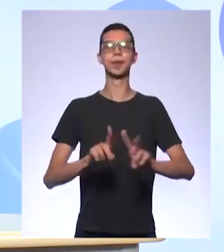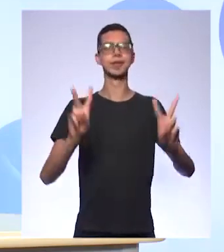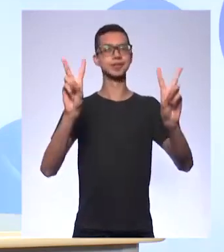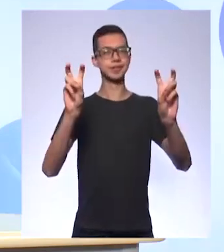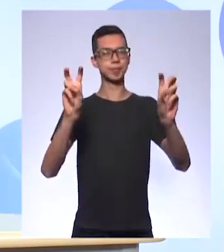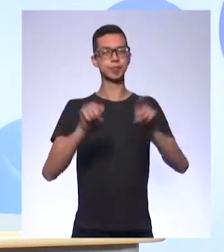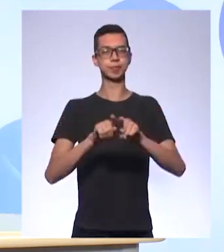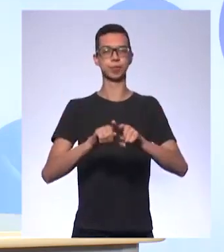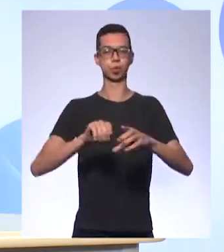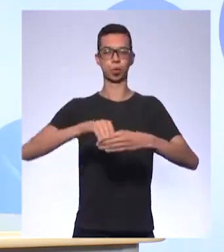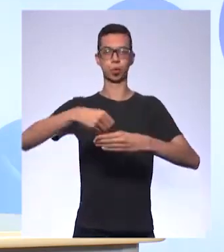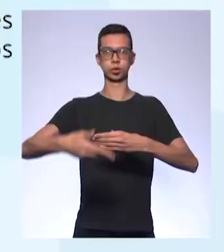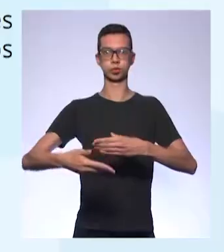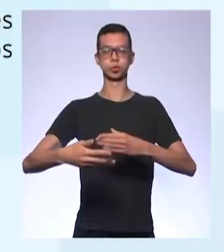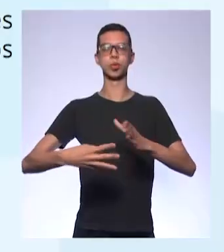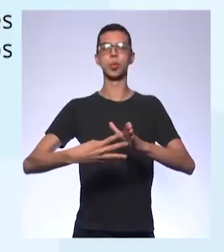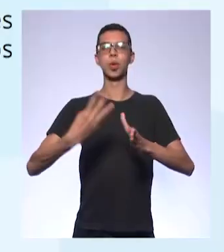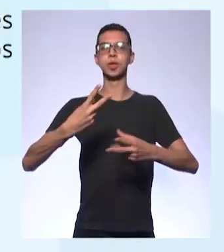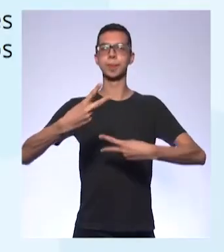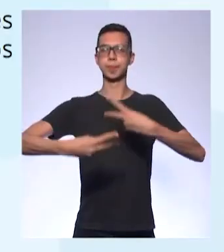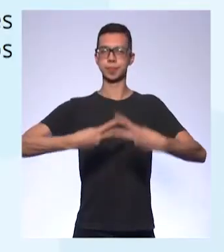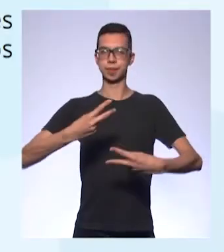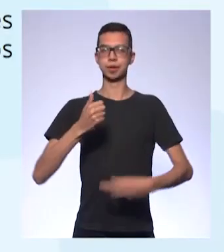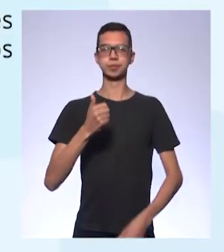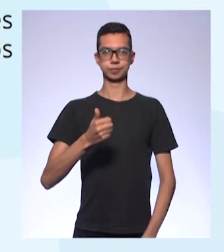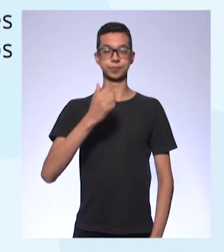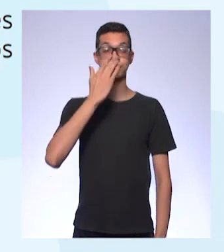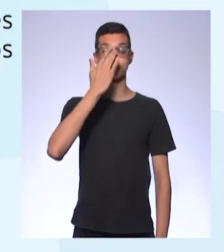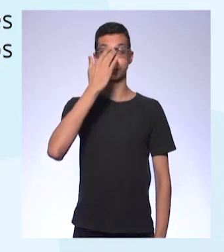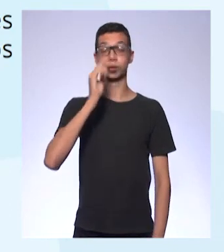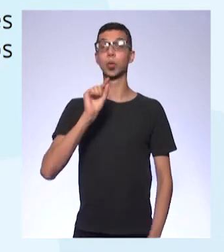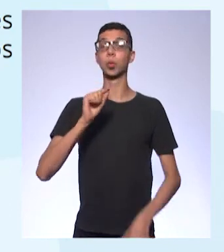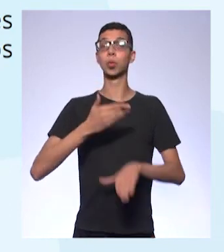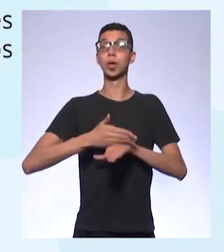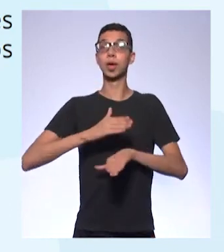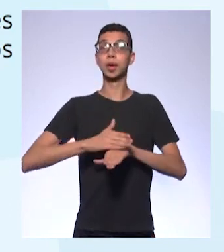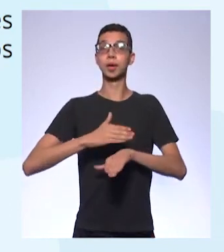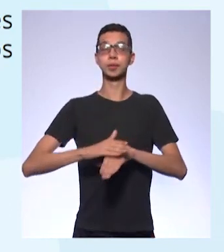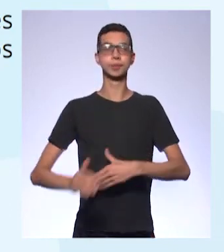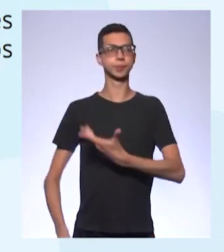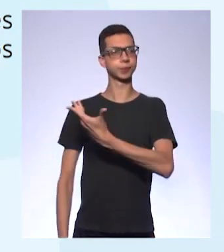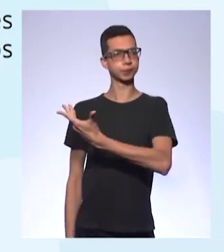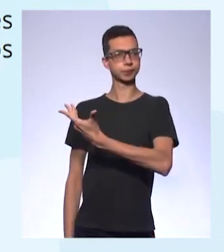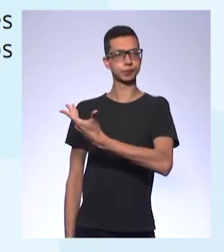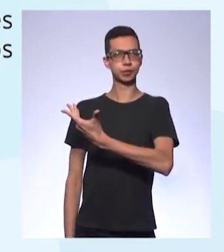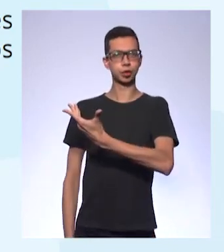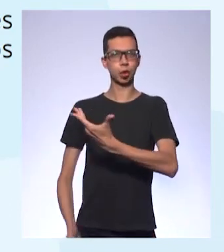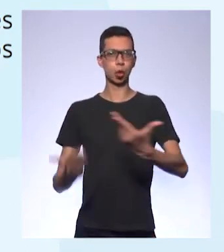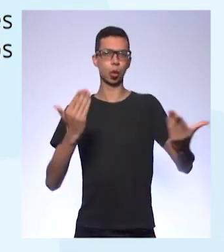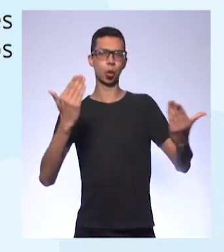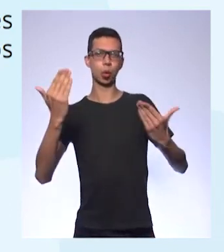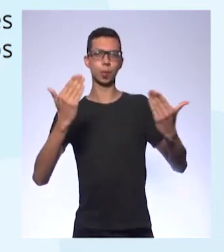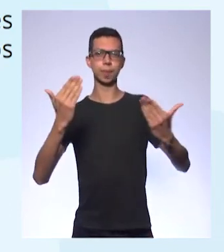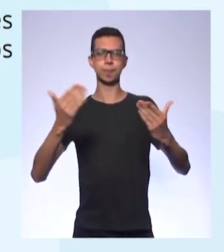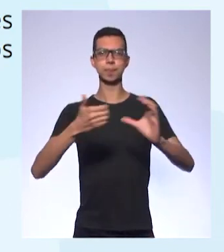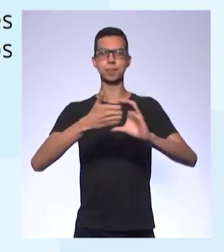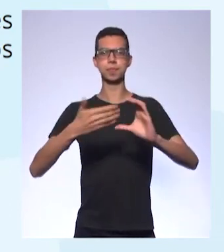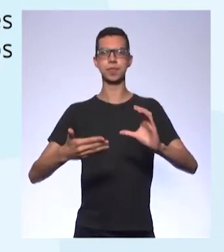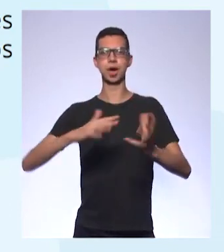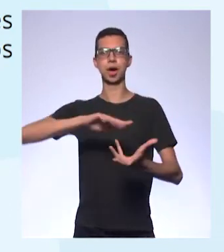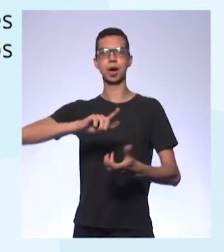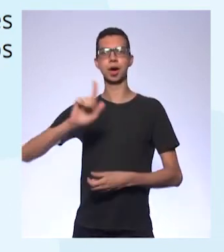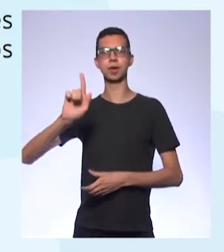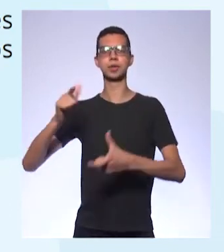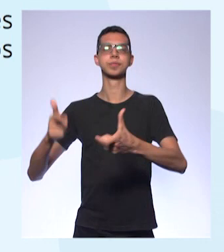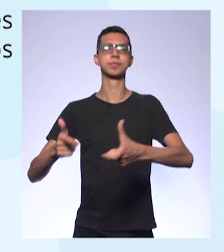conteúdos já do quarto bimestre. Então a nossa habilidade é comparar características geográficas dos diferentes